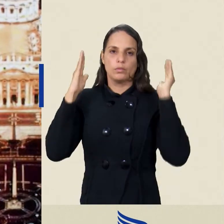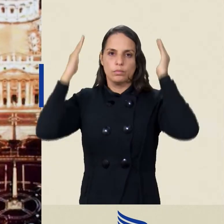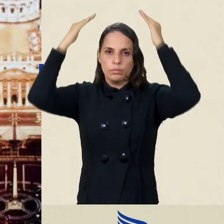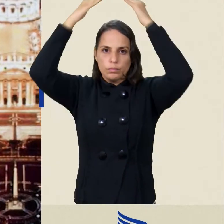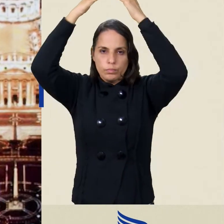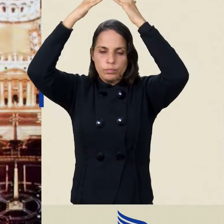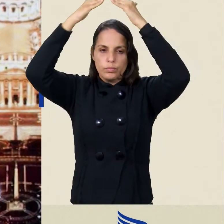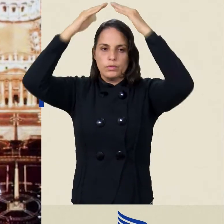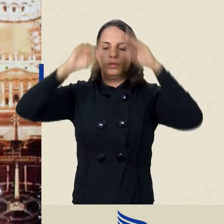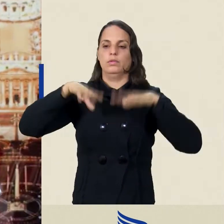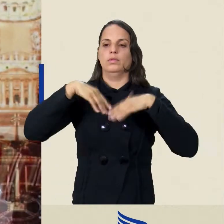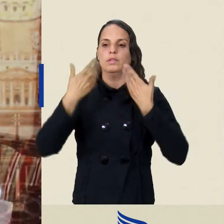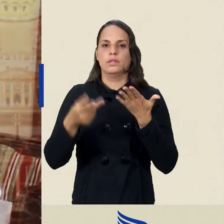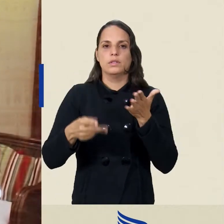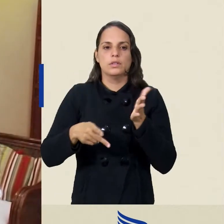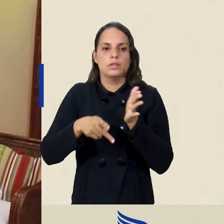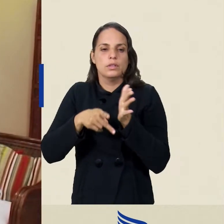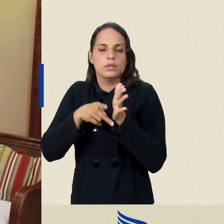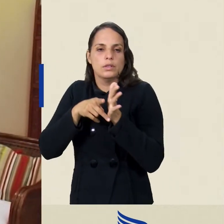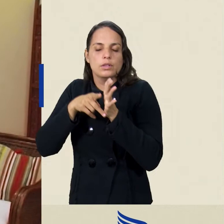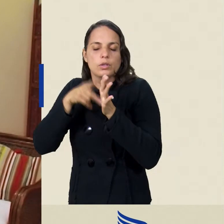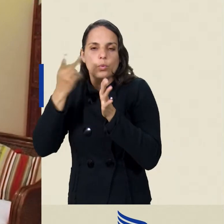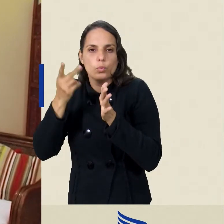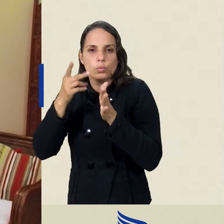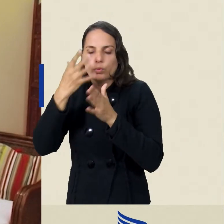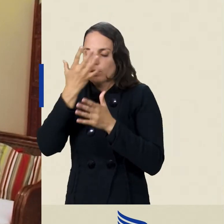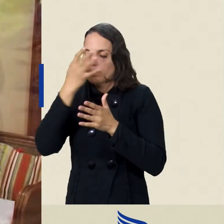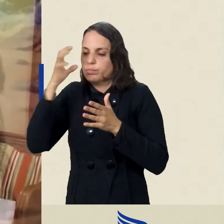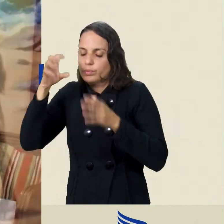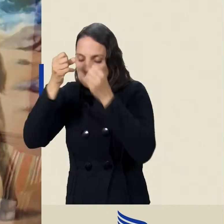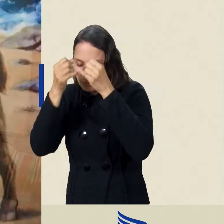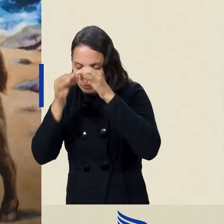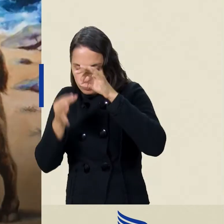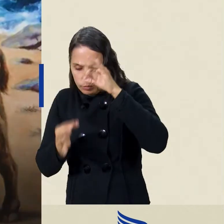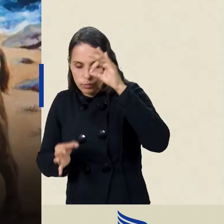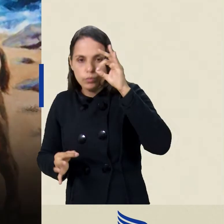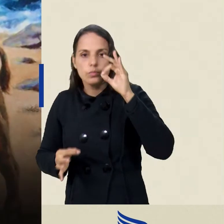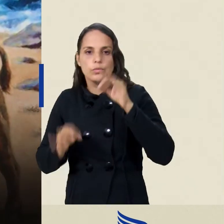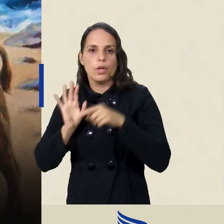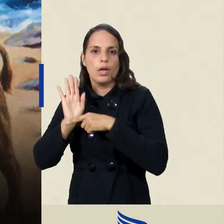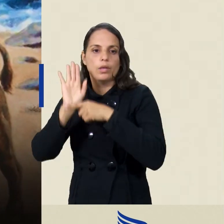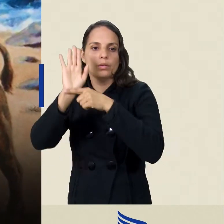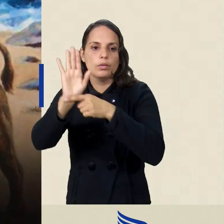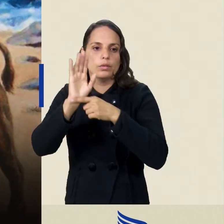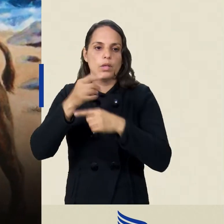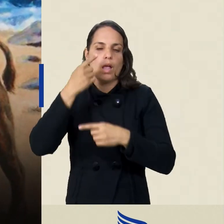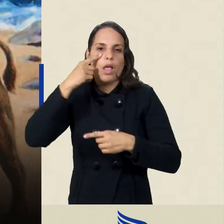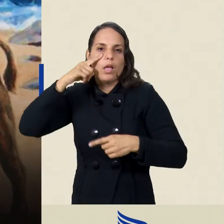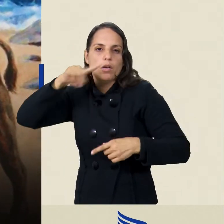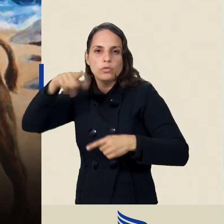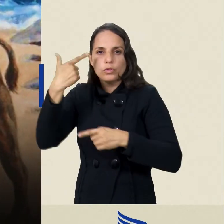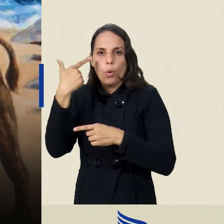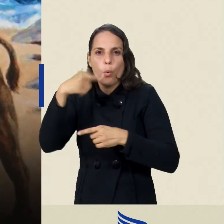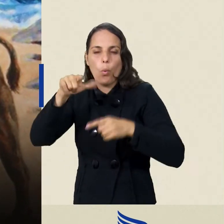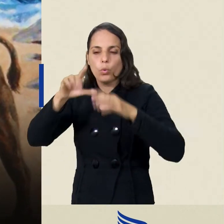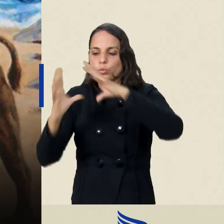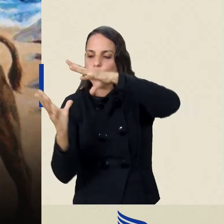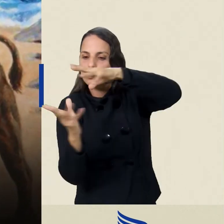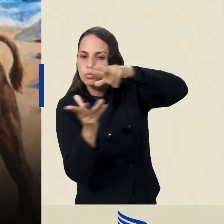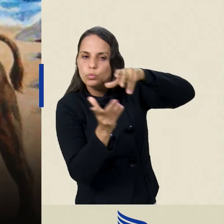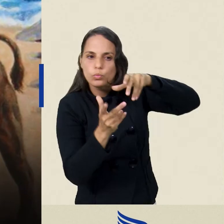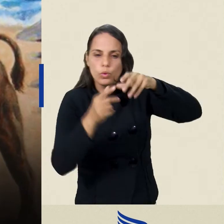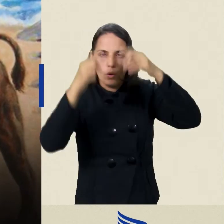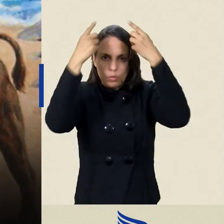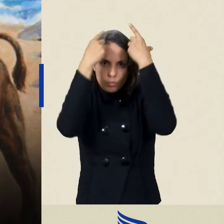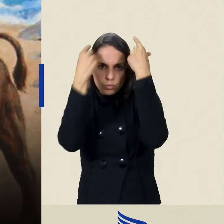patrocinada pela segunda besta, descrita no mesmo capítulo 10 do Apocalipse. E vi subir da terra outra besta, e tinha 2